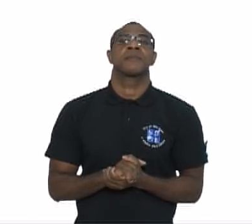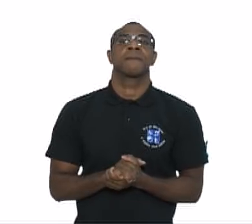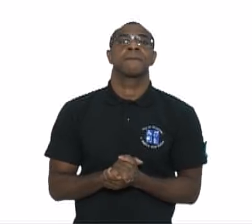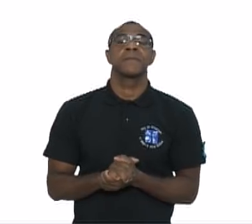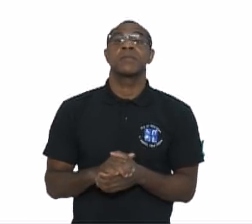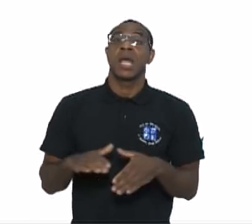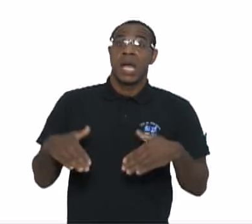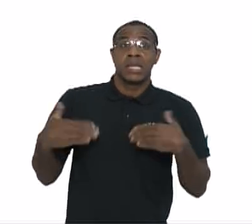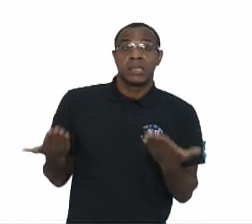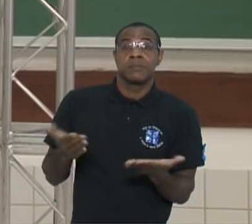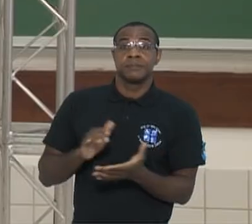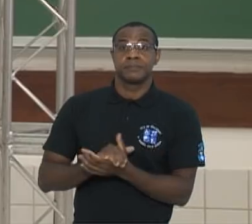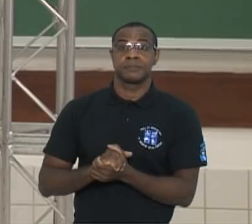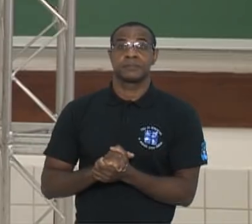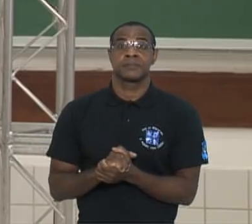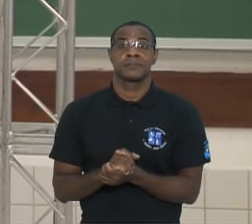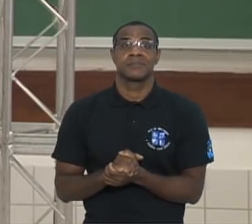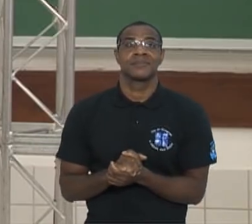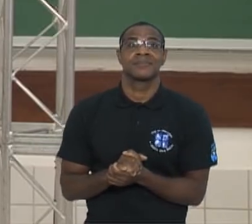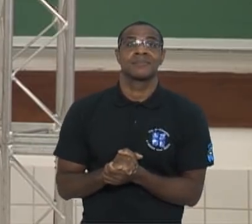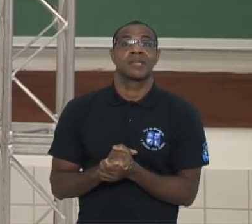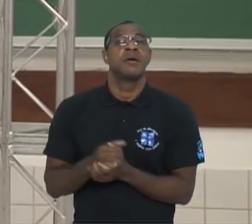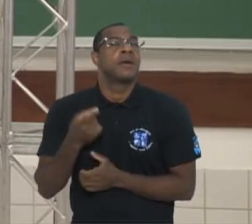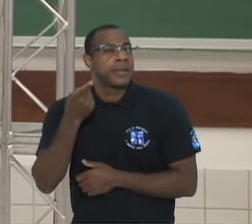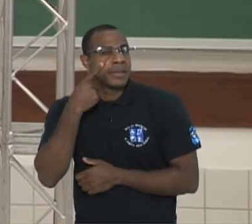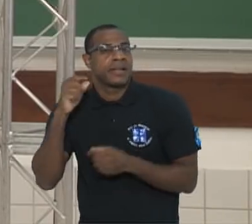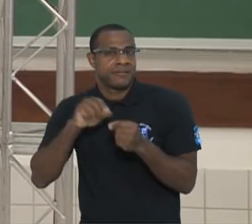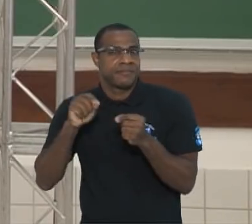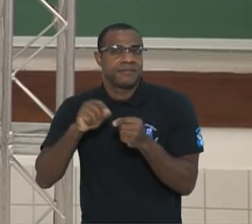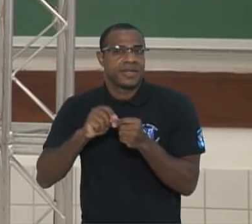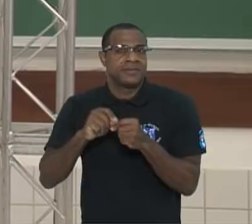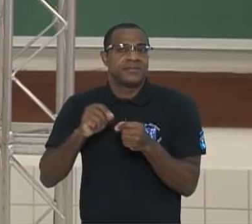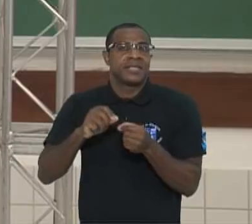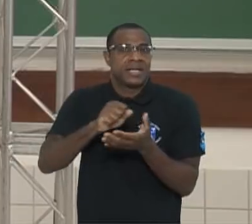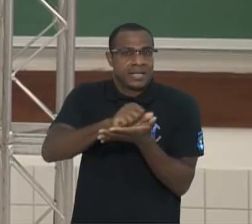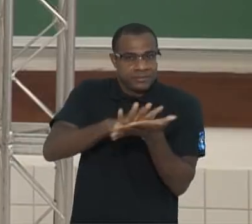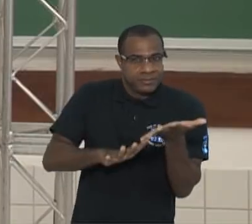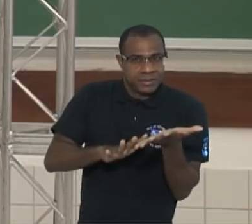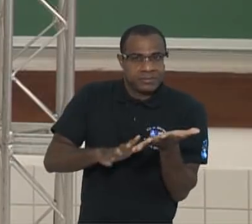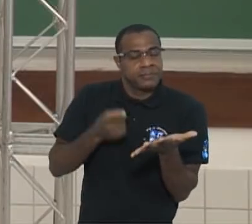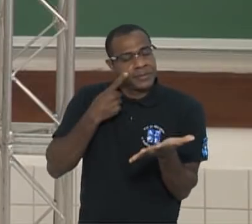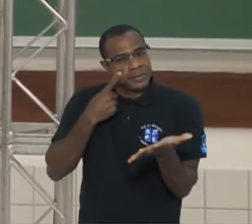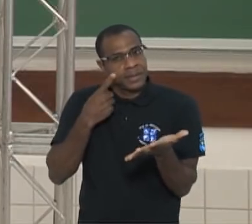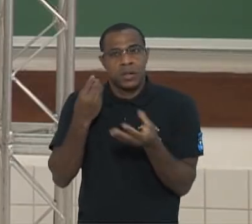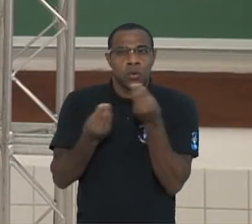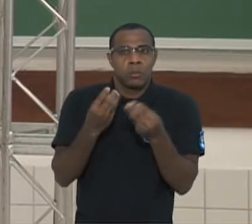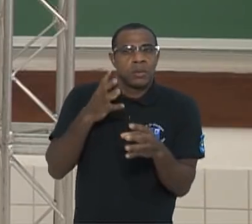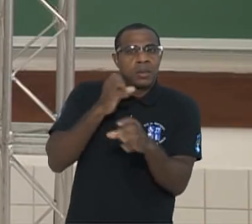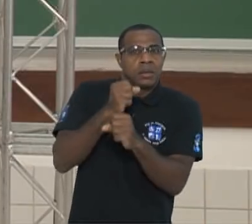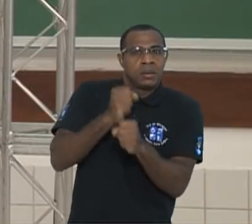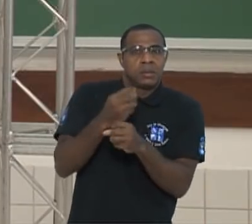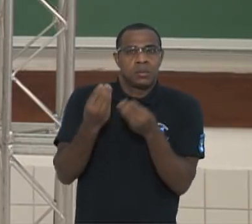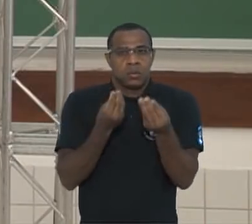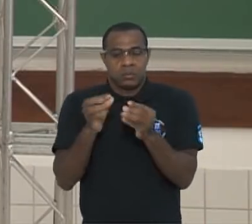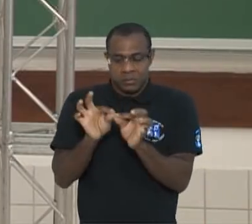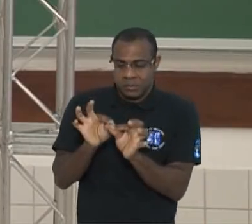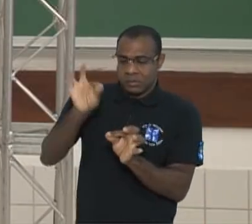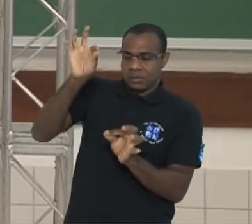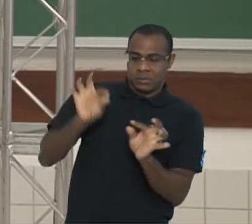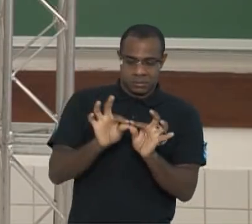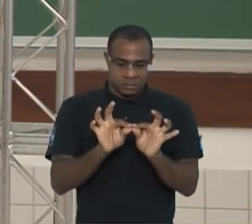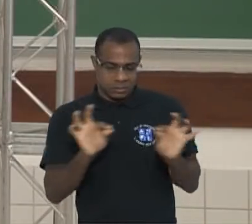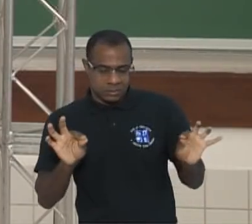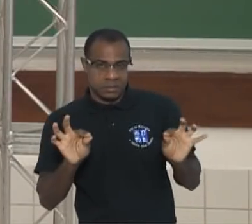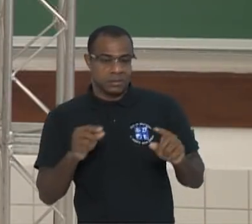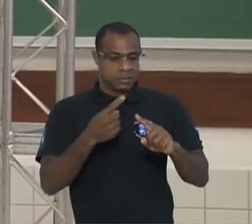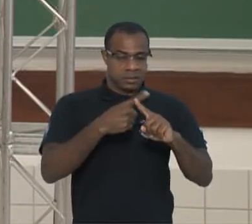Então, vamos tentar fazer esse exercício? Rapidinho aí. Como que calcula o volume? Comprimento